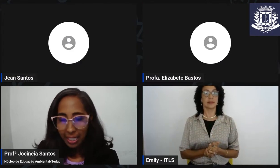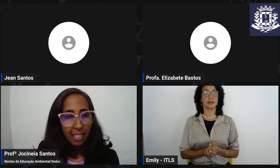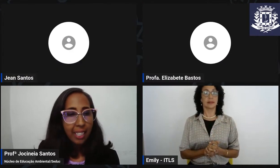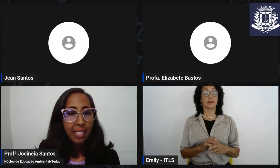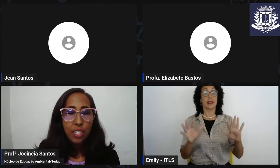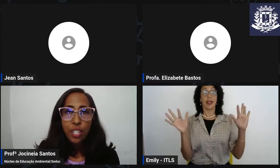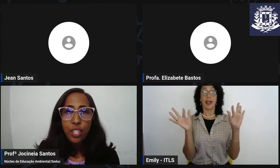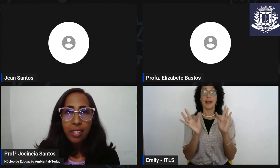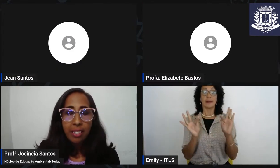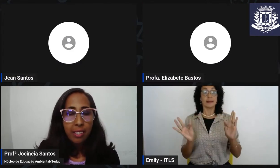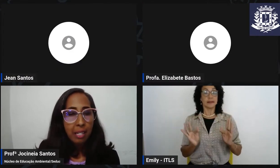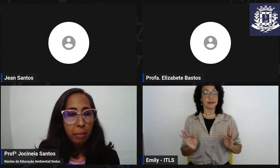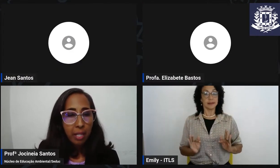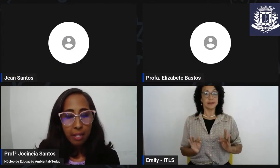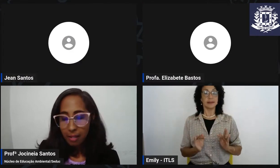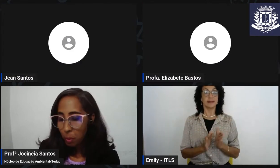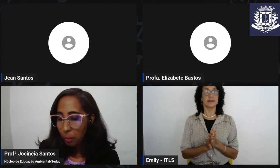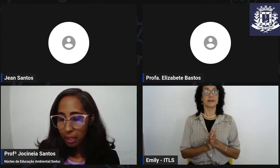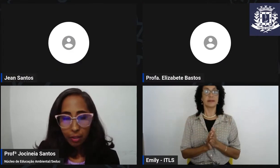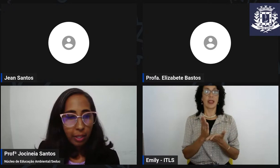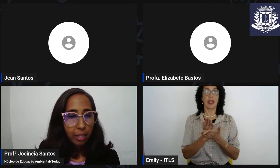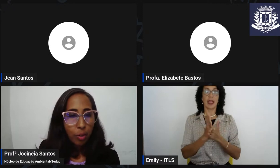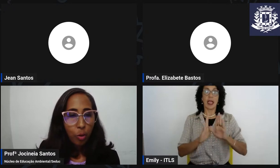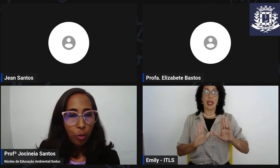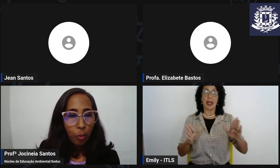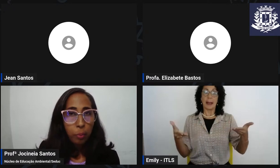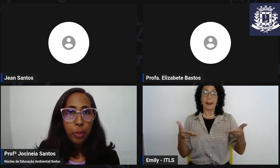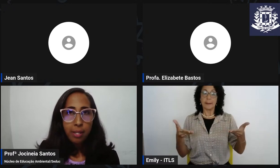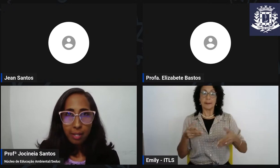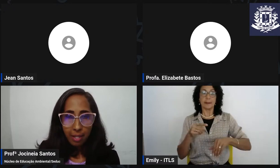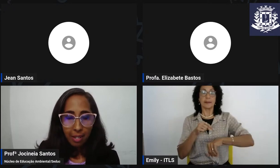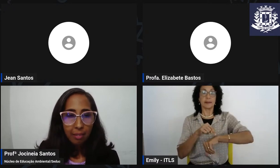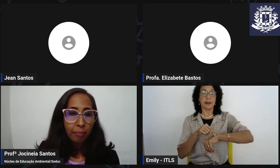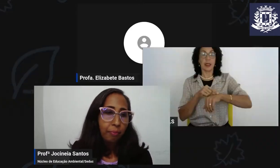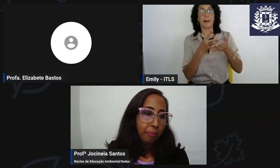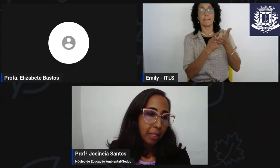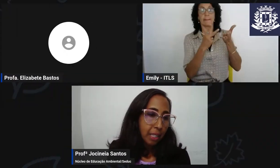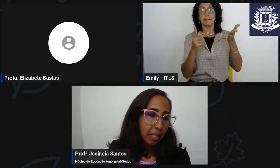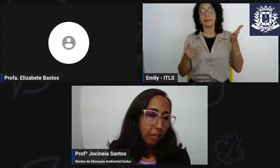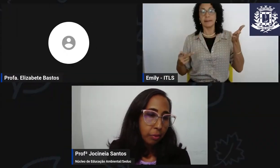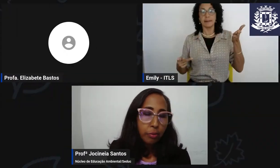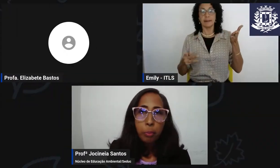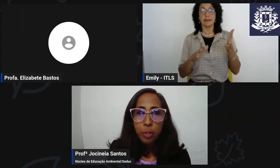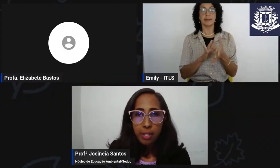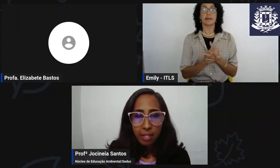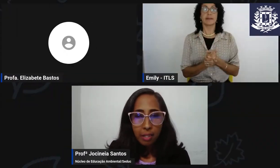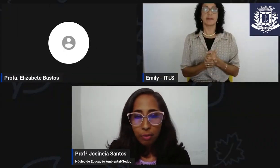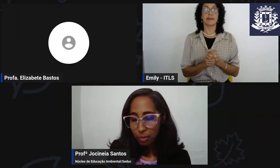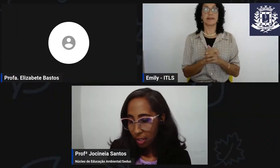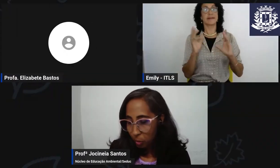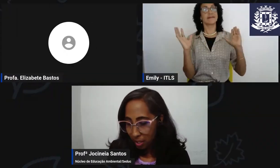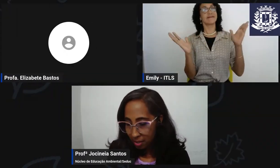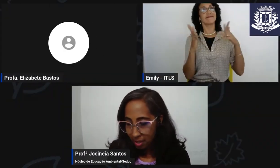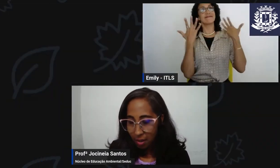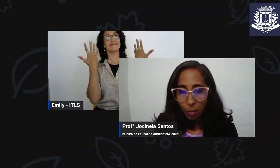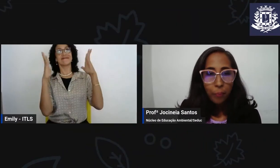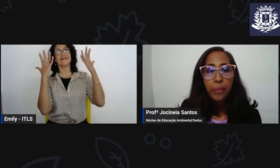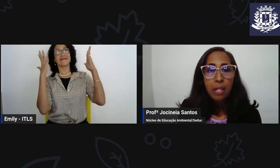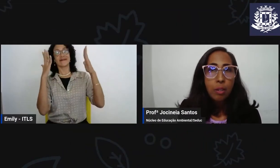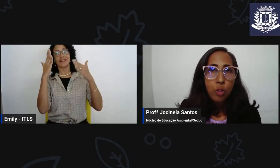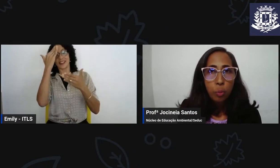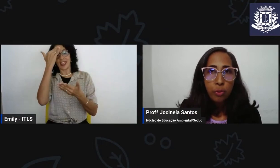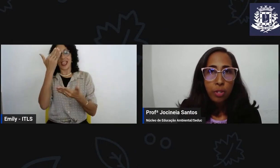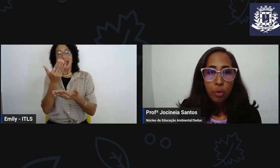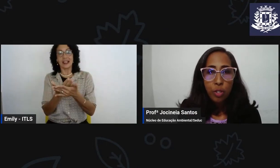alegria que a gente termina este momento com poesia e viva a poesia viva a educação